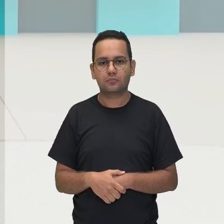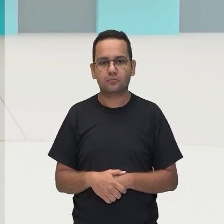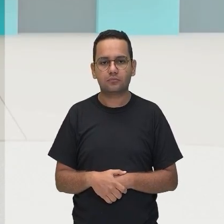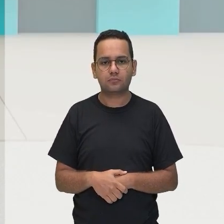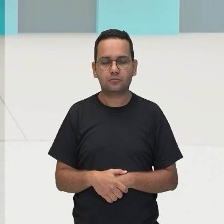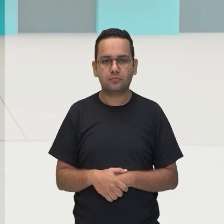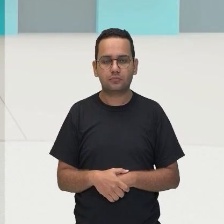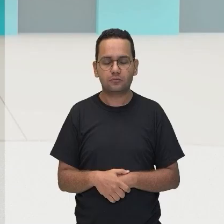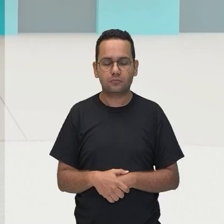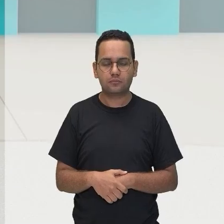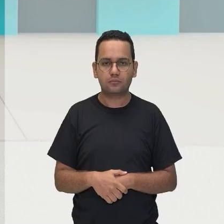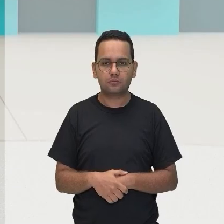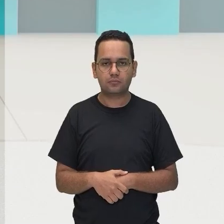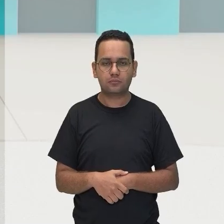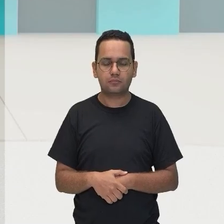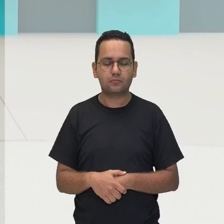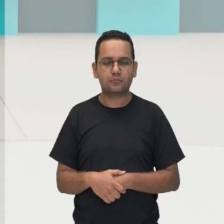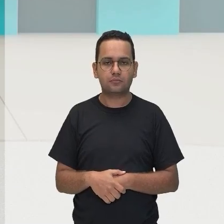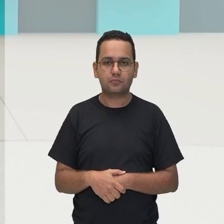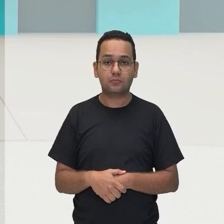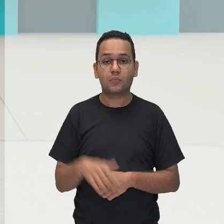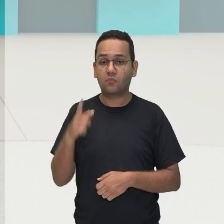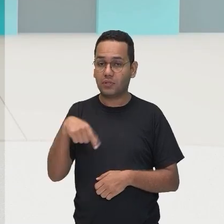aí essas atividades, e